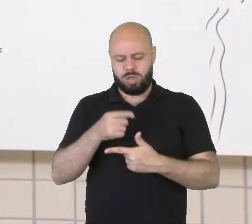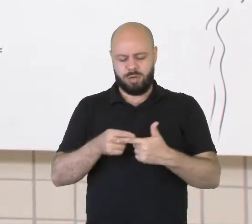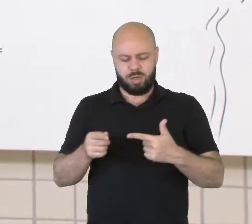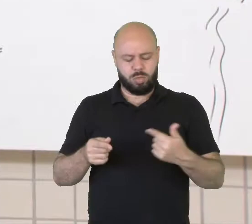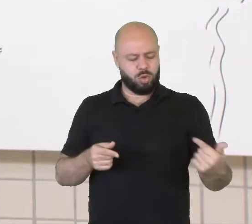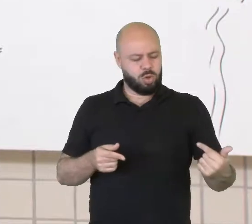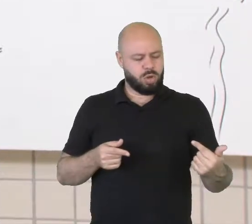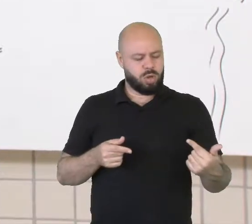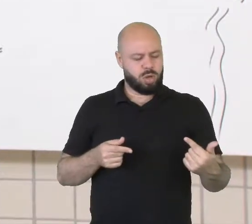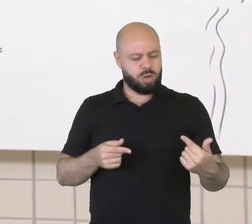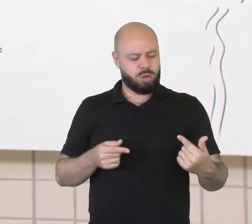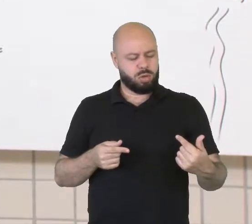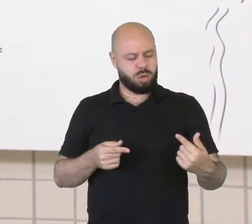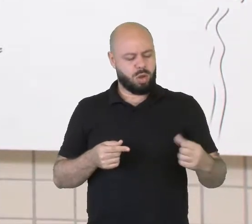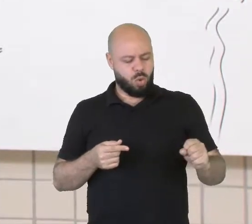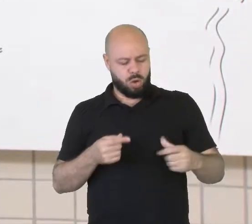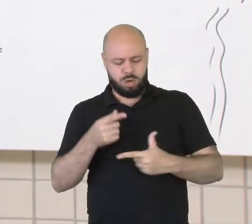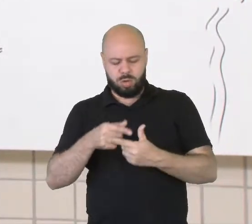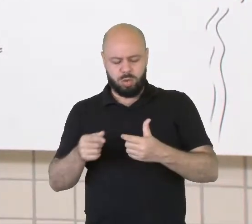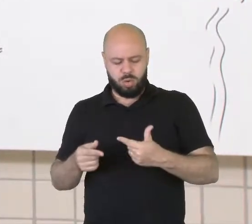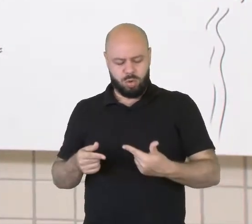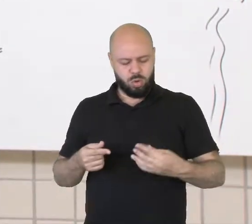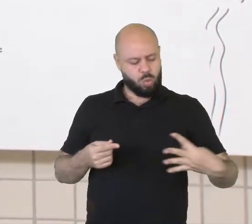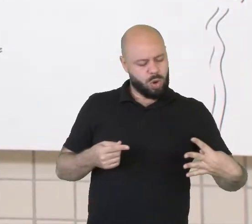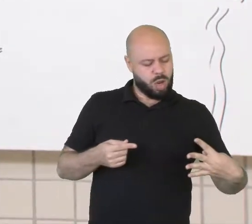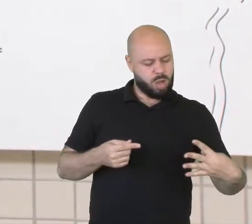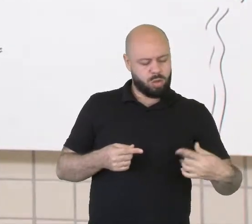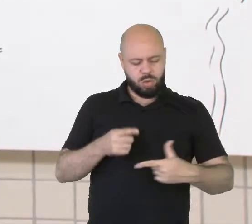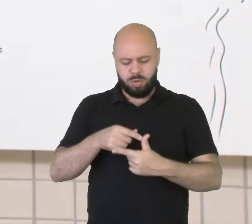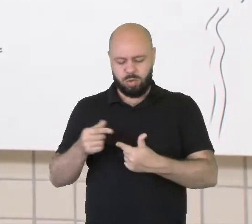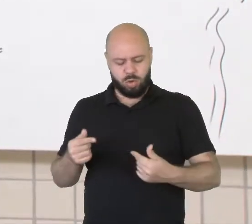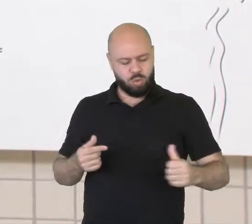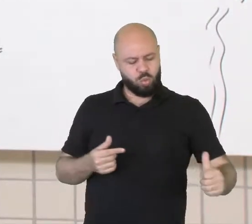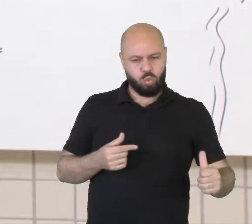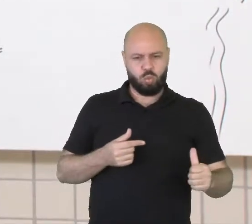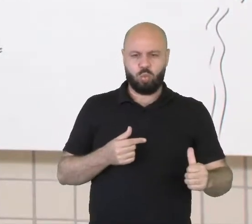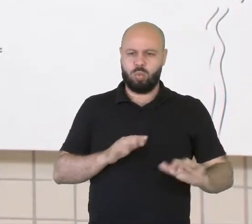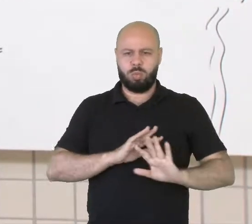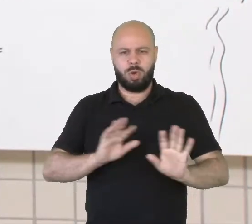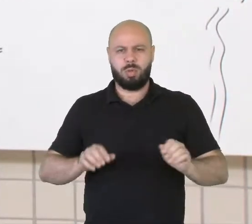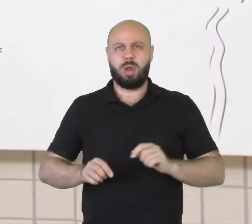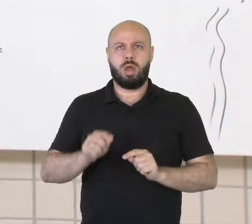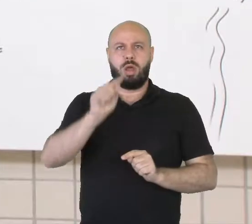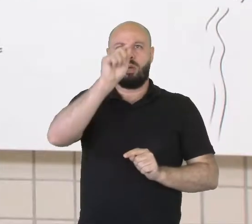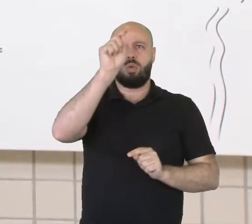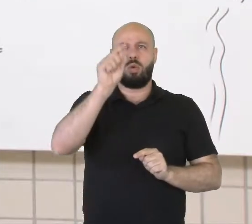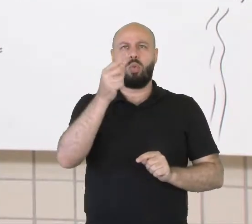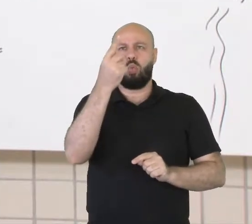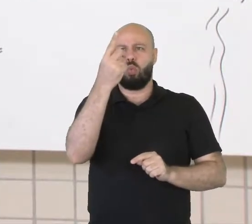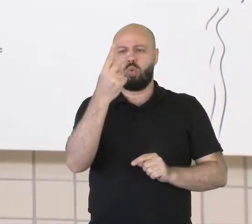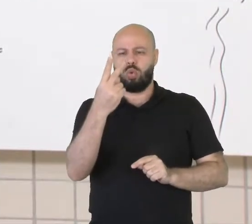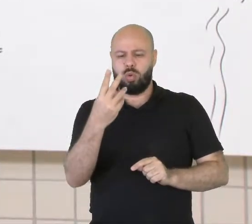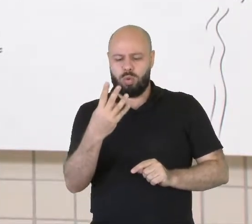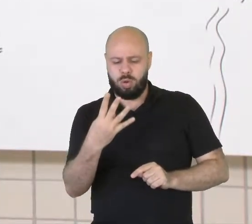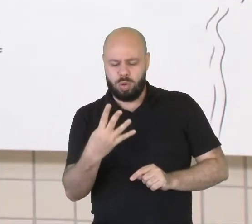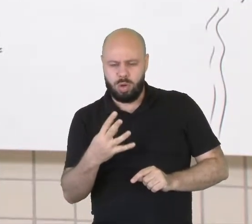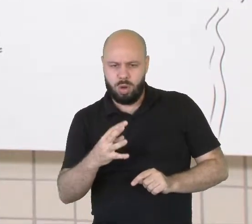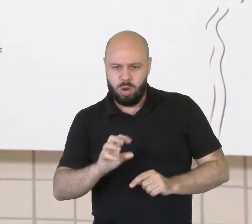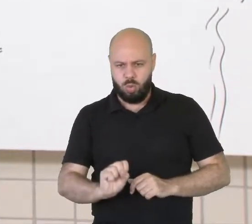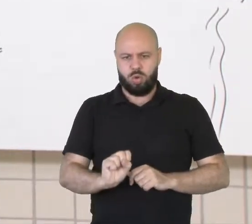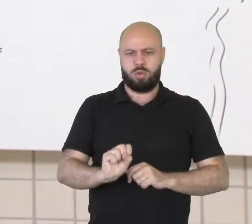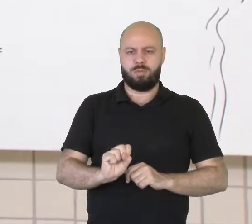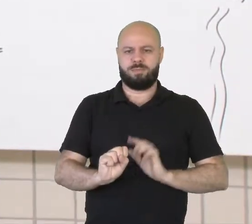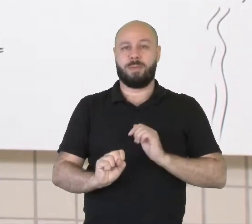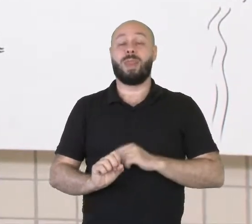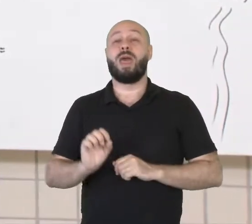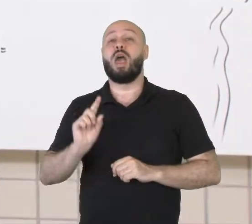1, 2, 3, 4, 5, 6, 7, 8. Então seria um 2 oitava. Uma coisa que eu quero chamar a atenção de